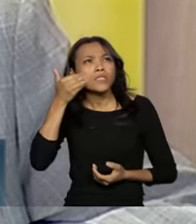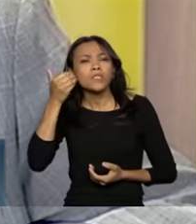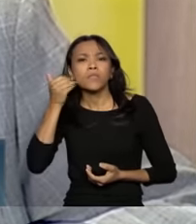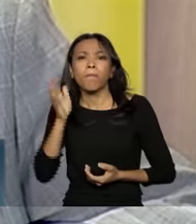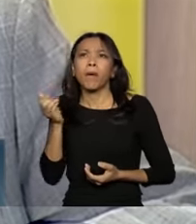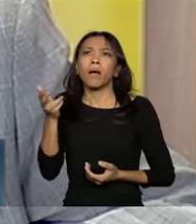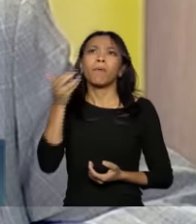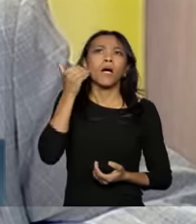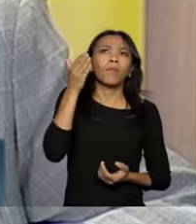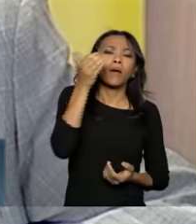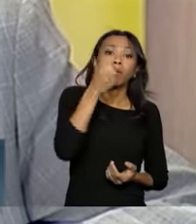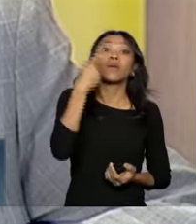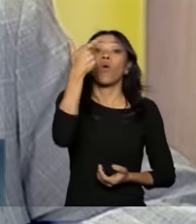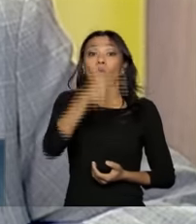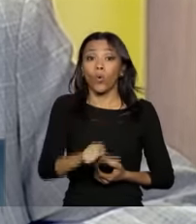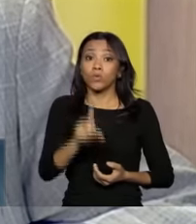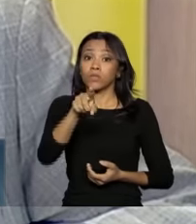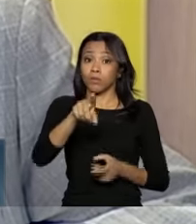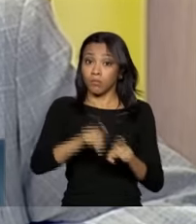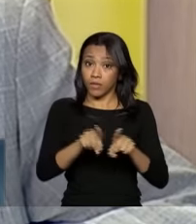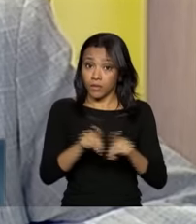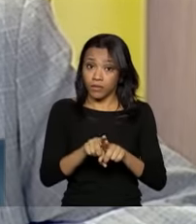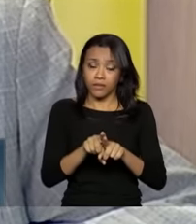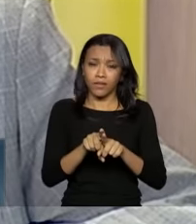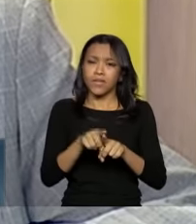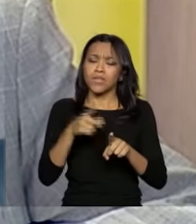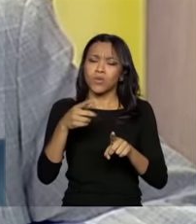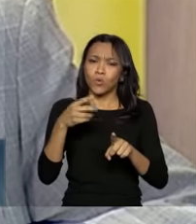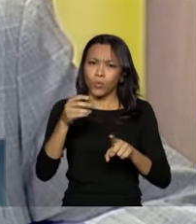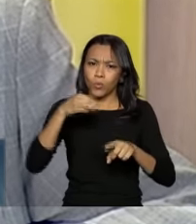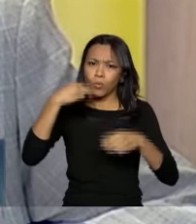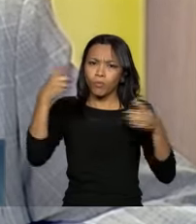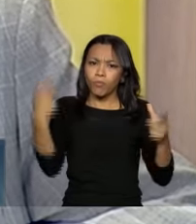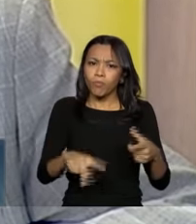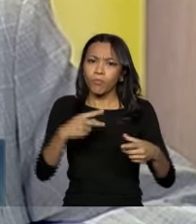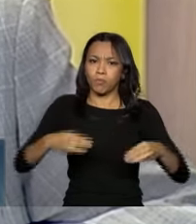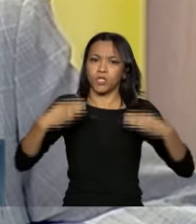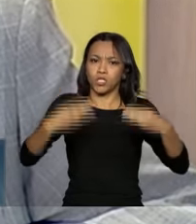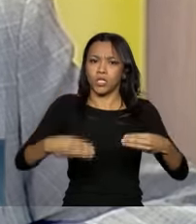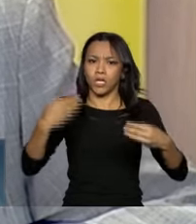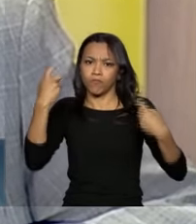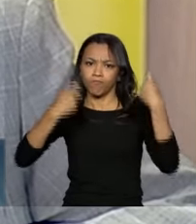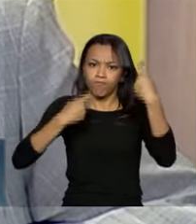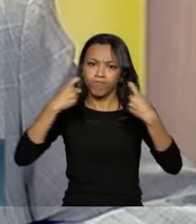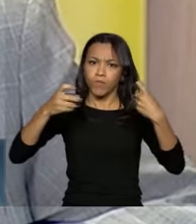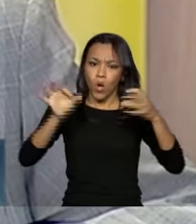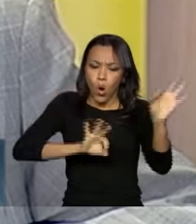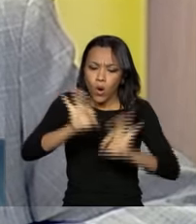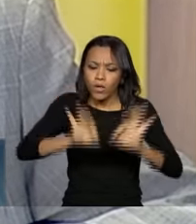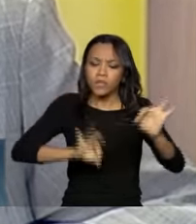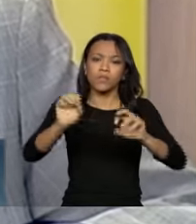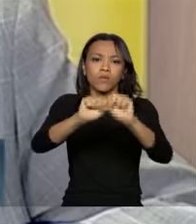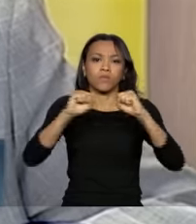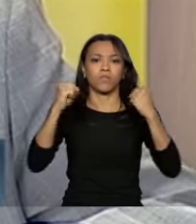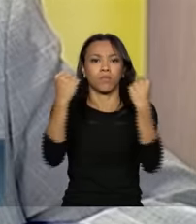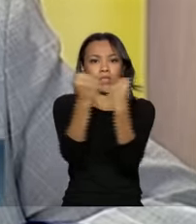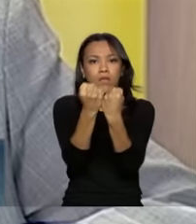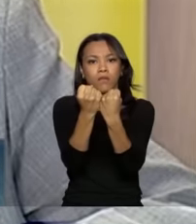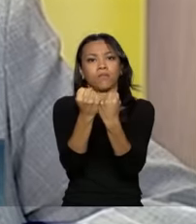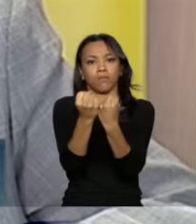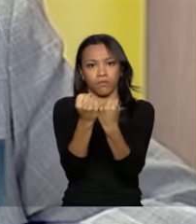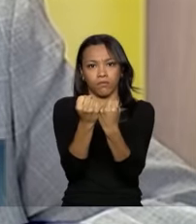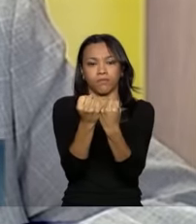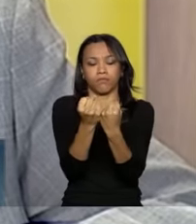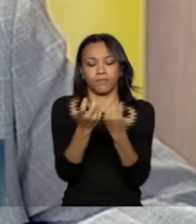cuidado, o Ministério teve o cuidado, de organizar seminários, pelo menos 3 seminários, antes do início desse